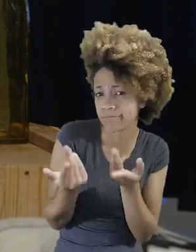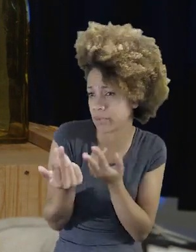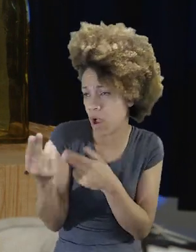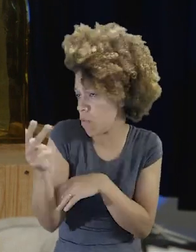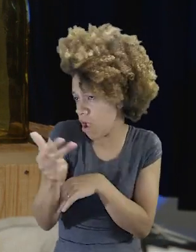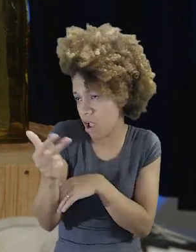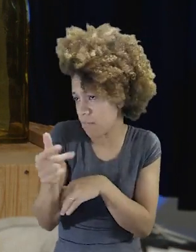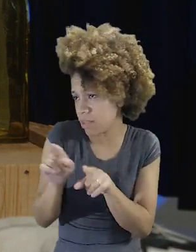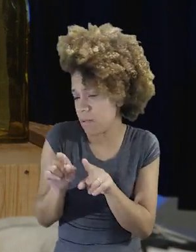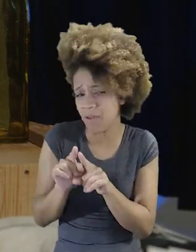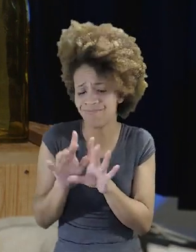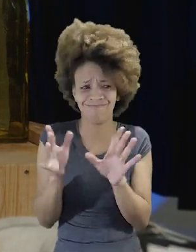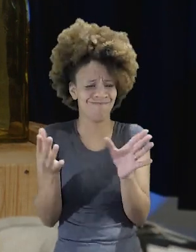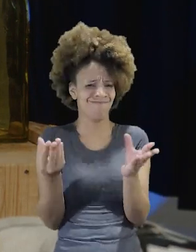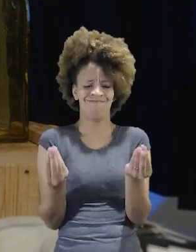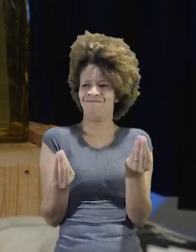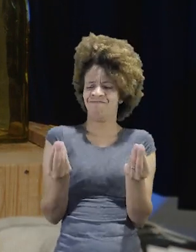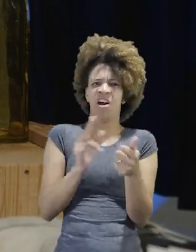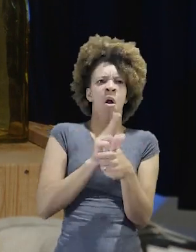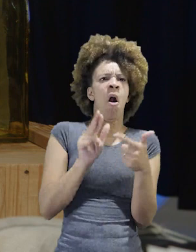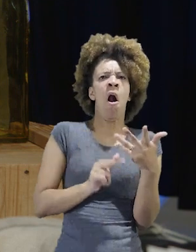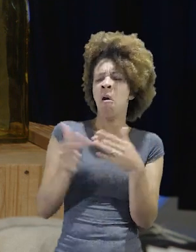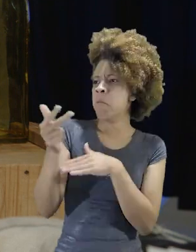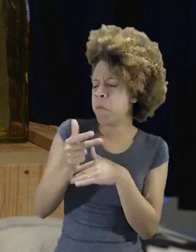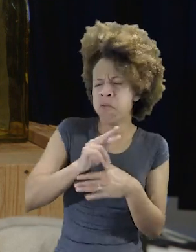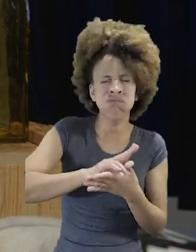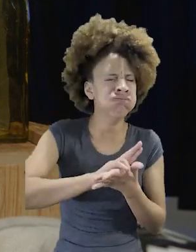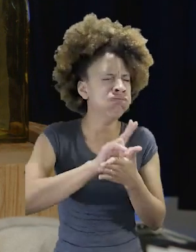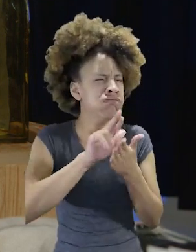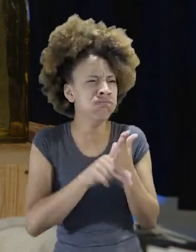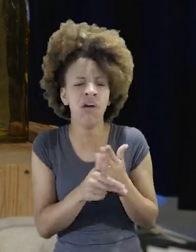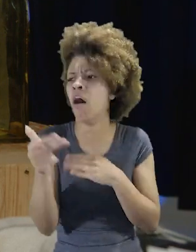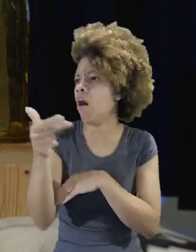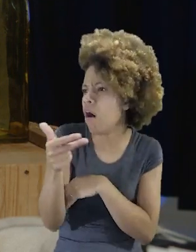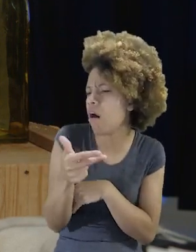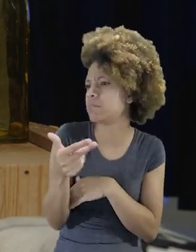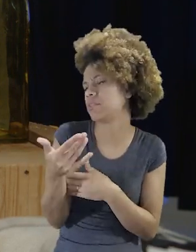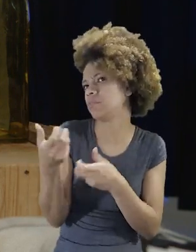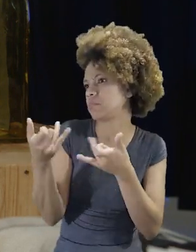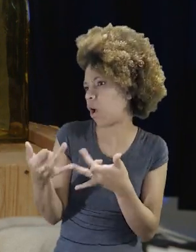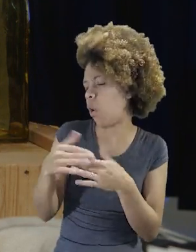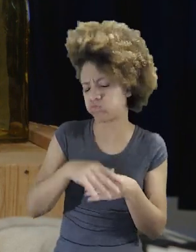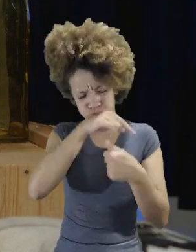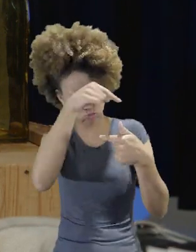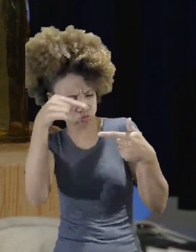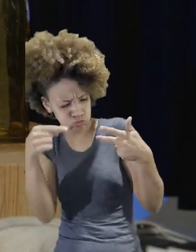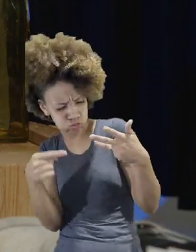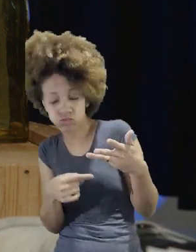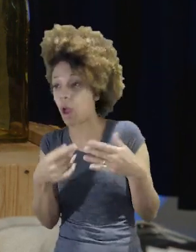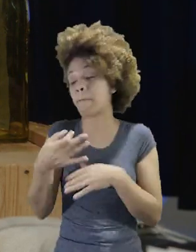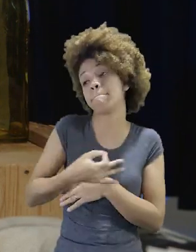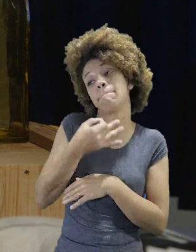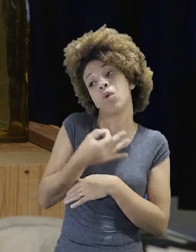do mesmo jeito que o rap também pode ser E aí que quais são os tipos de rap um milhão tem alguém que sai rap Igual eu falei que fala né que são os